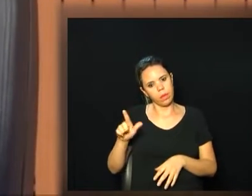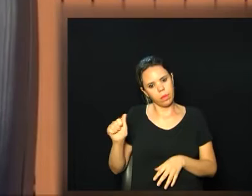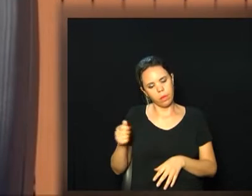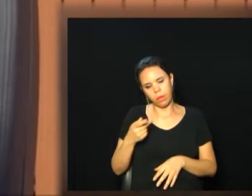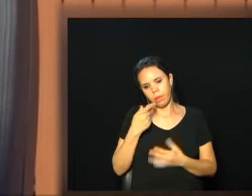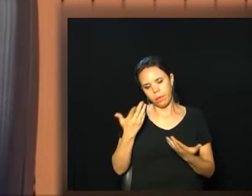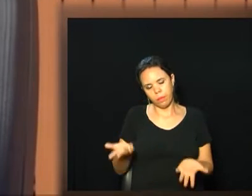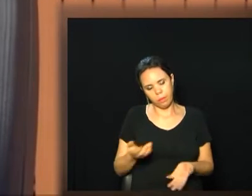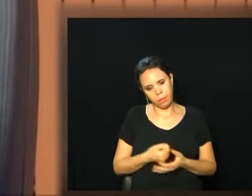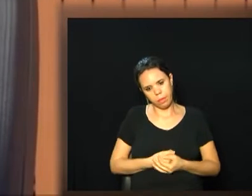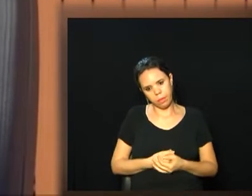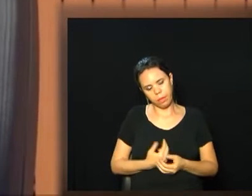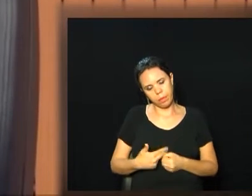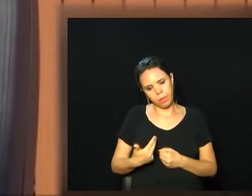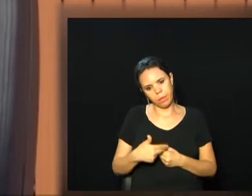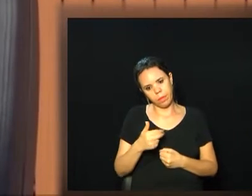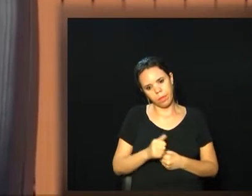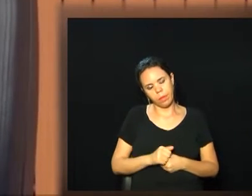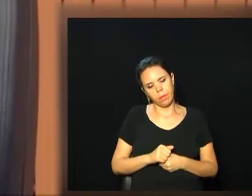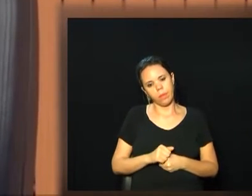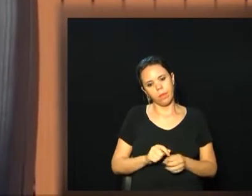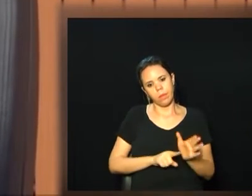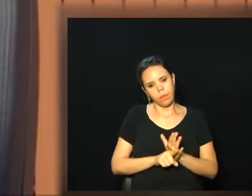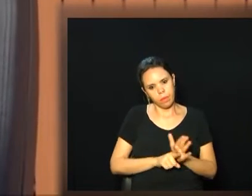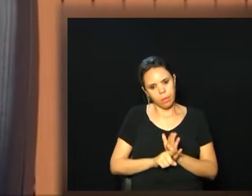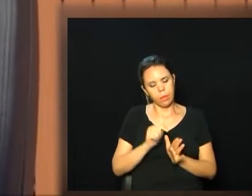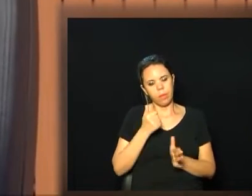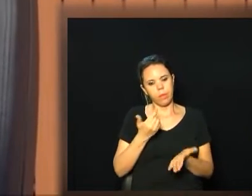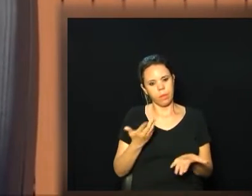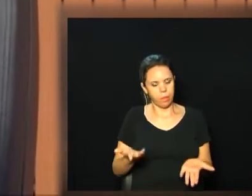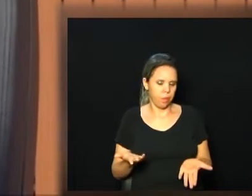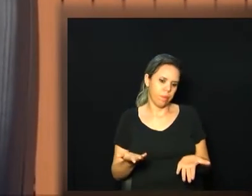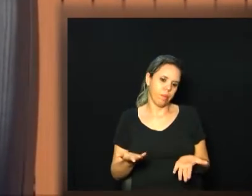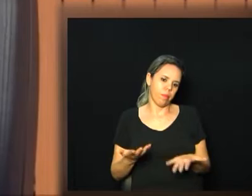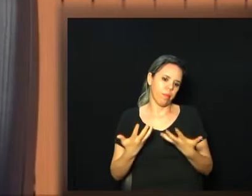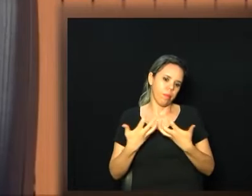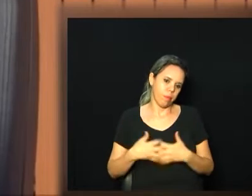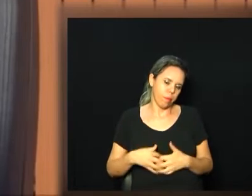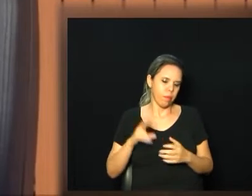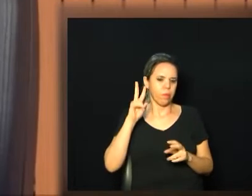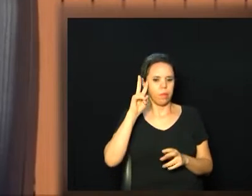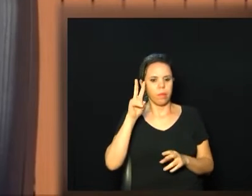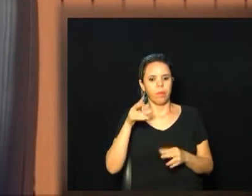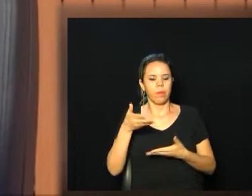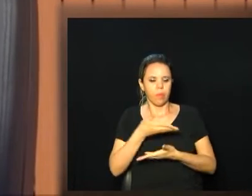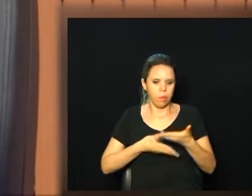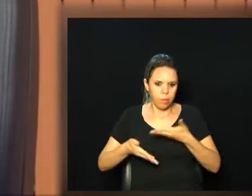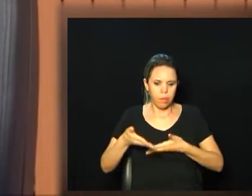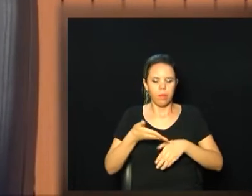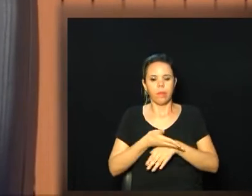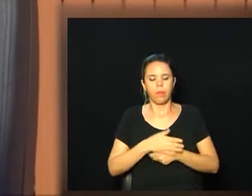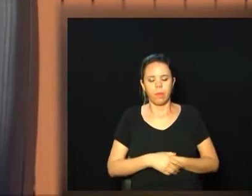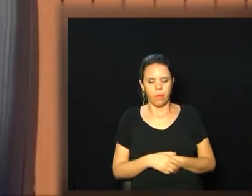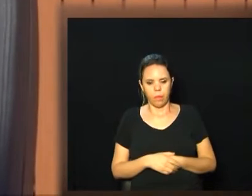né, na Unicamp, a socióloga, ela sempre traz, né, faz um recorte dessa questão o